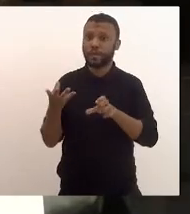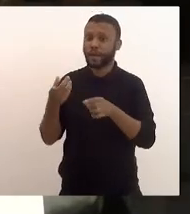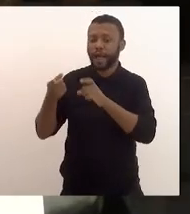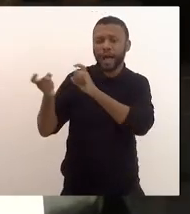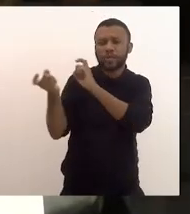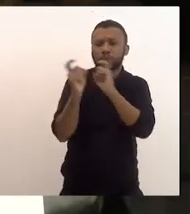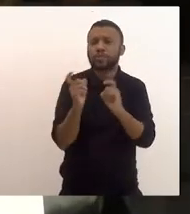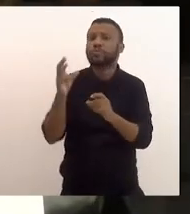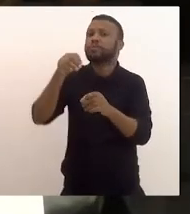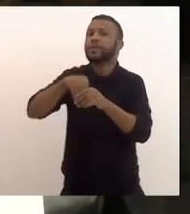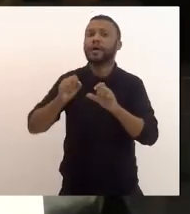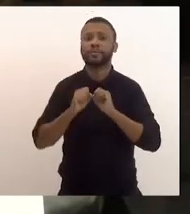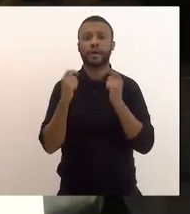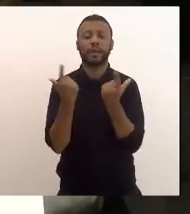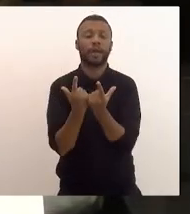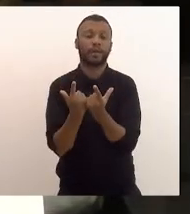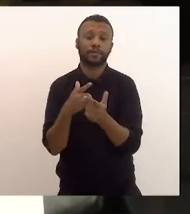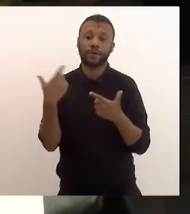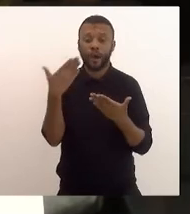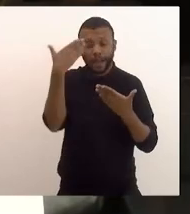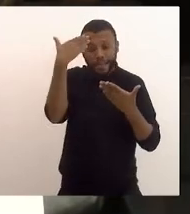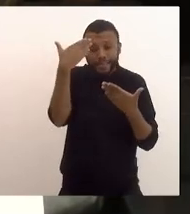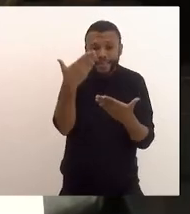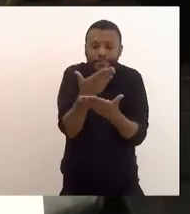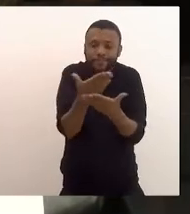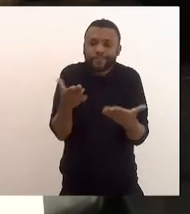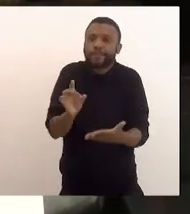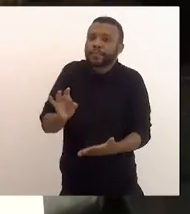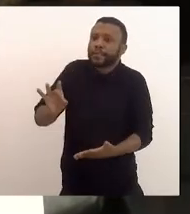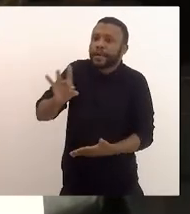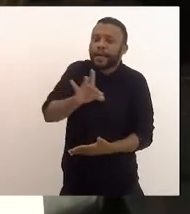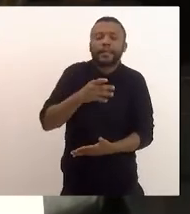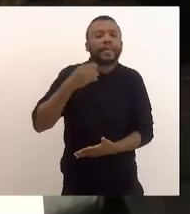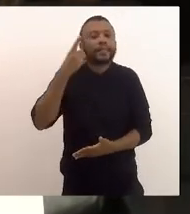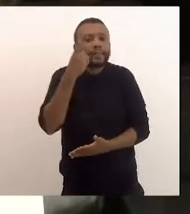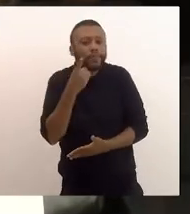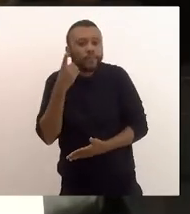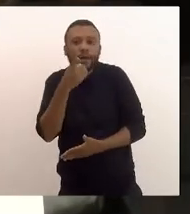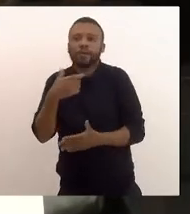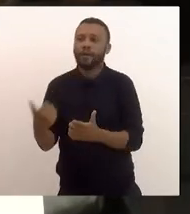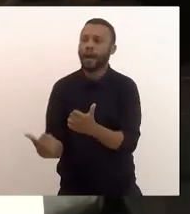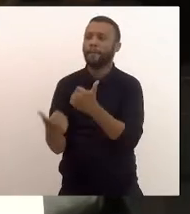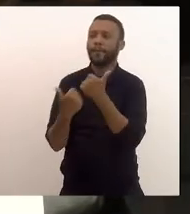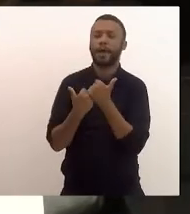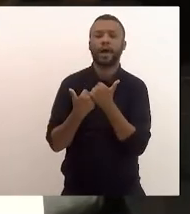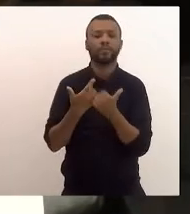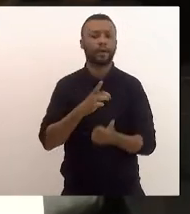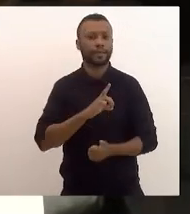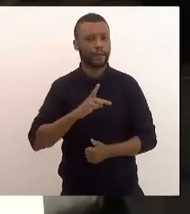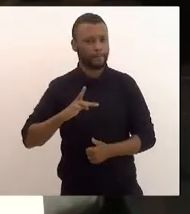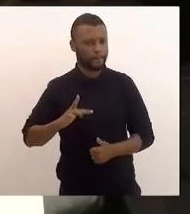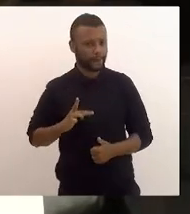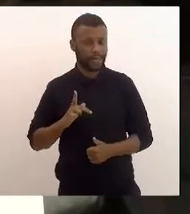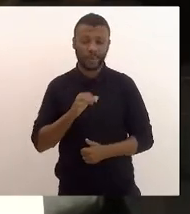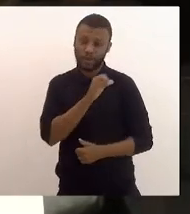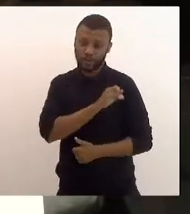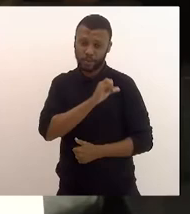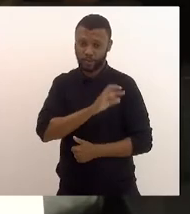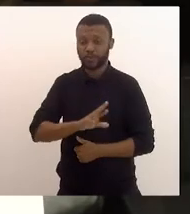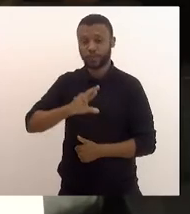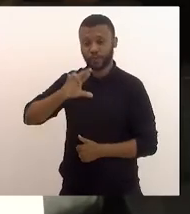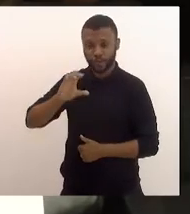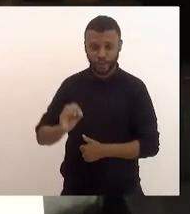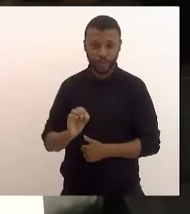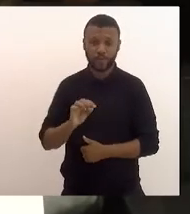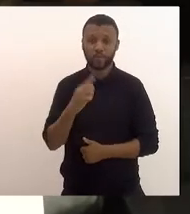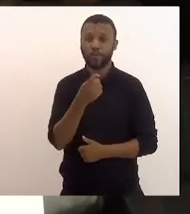casa então é muito importante Agradeço aos deputados e deputadas por terem apoiado a Defensoria Pública do Estado do Rio de Janeiro